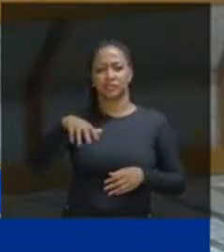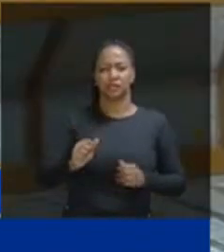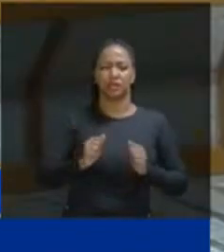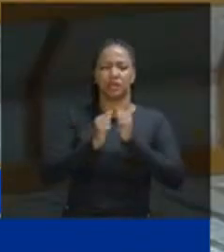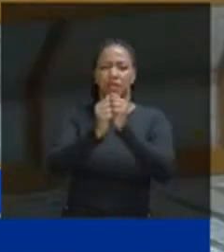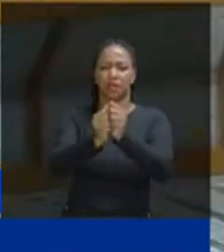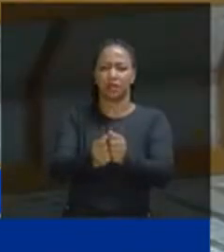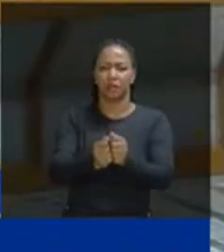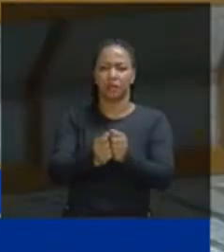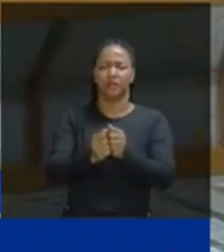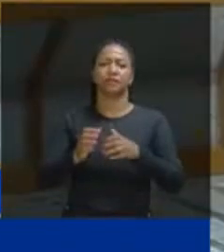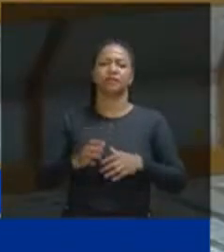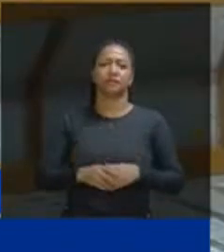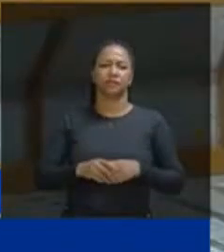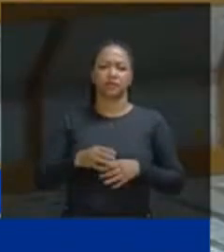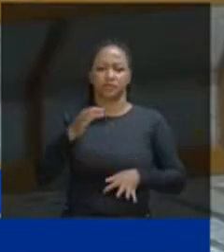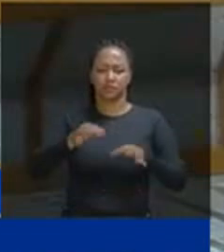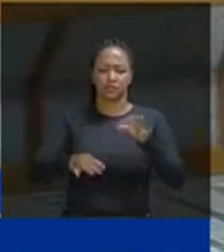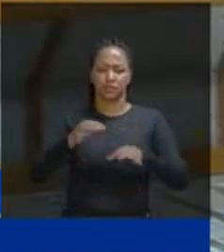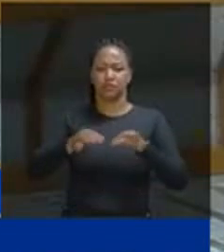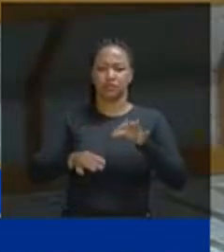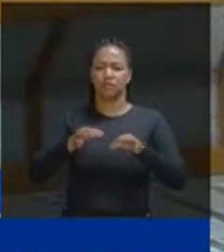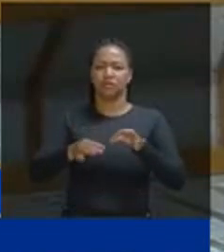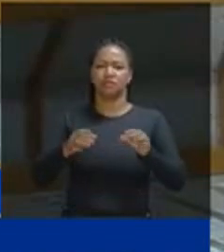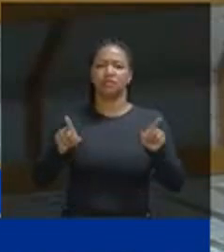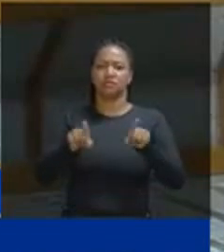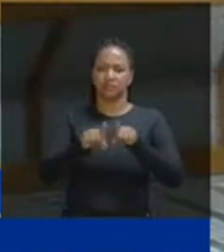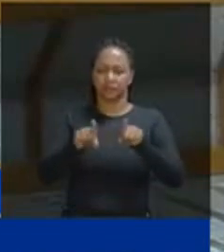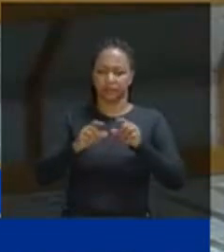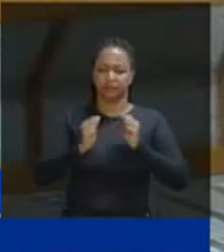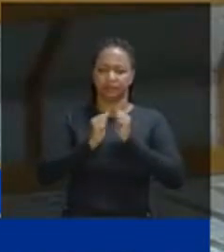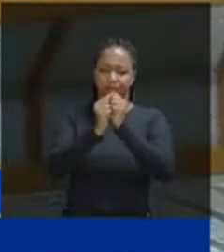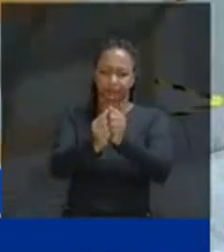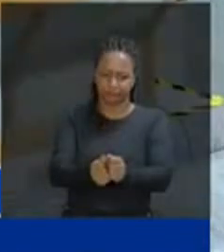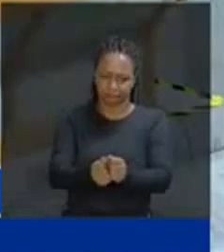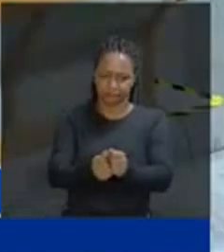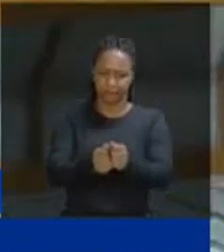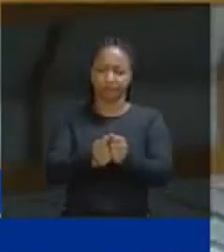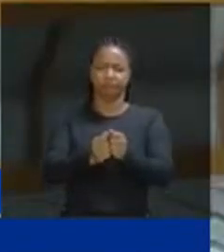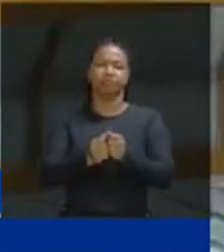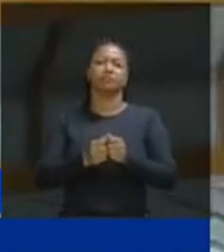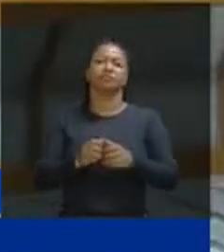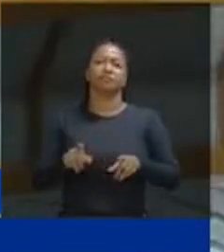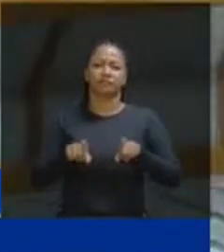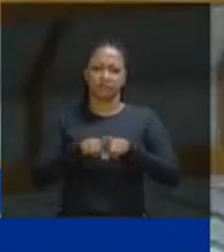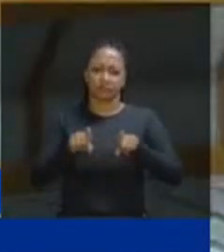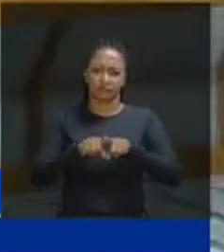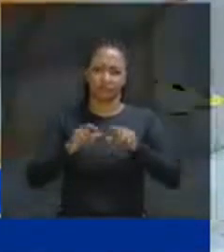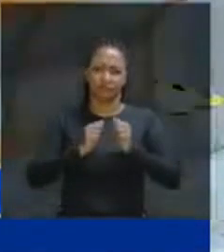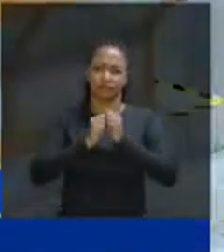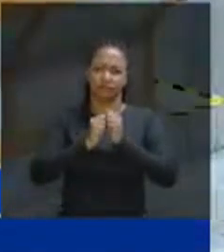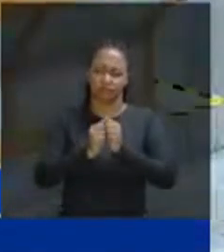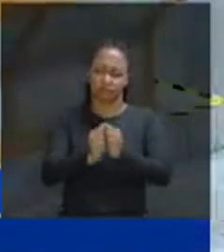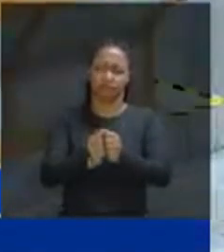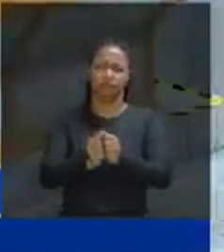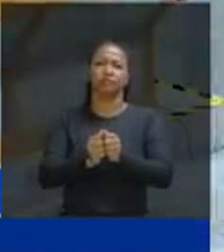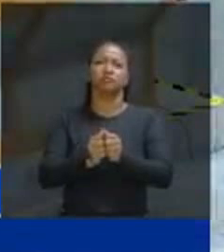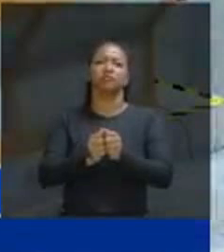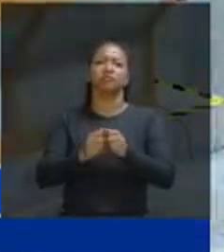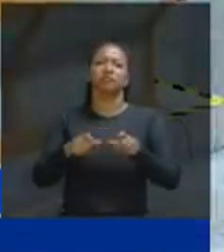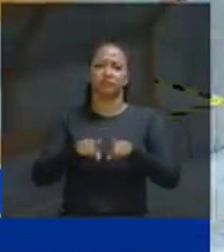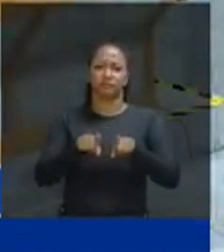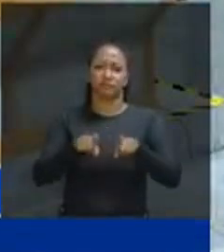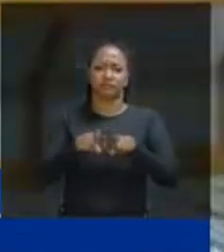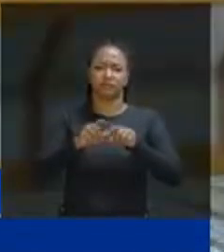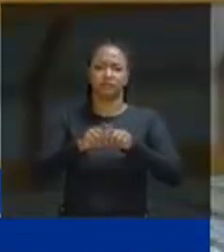relator. Juiz Carlos Fernando. Também acompanho. Juíza Paula Santos. Relator, presidente. Juiz Rivaldo Valente.